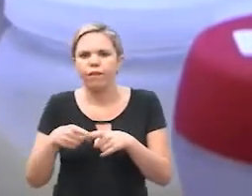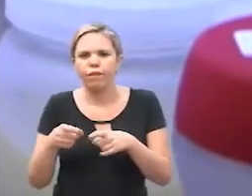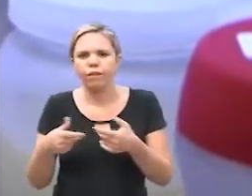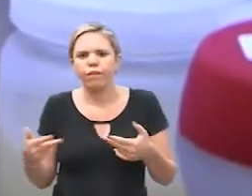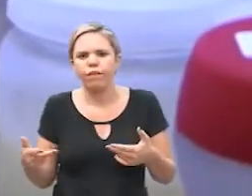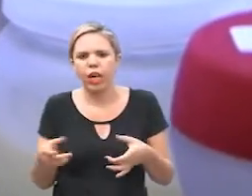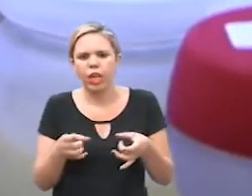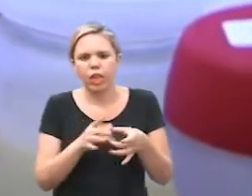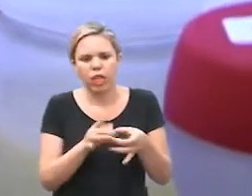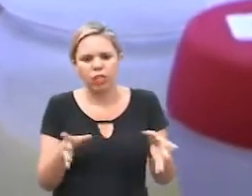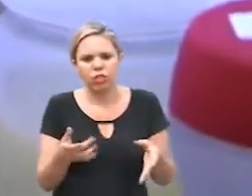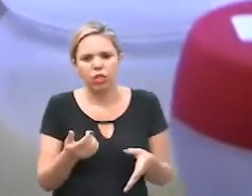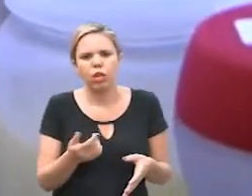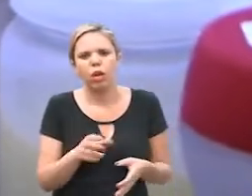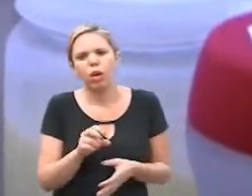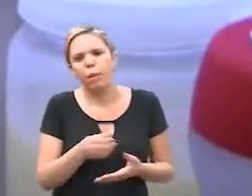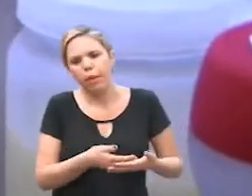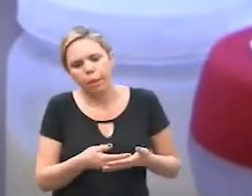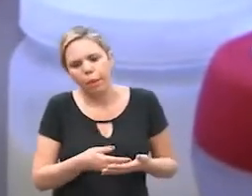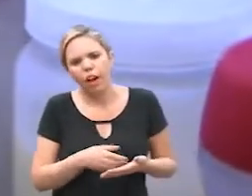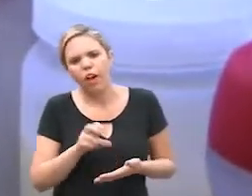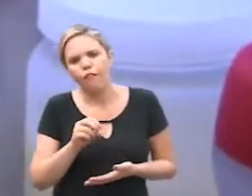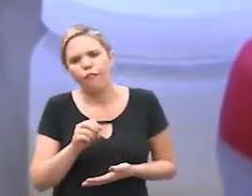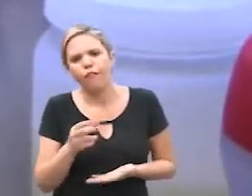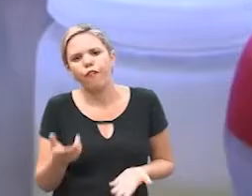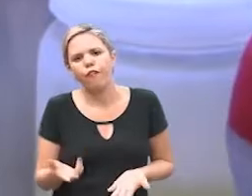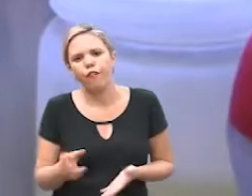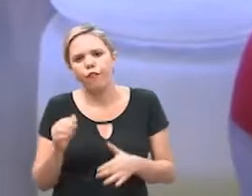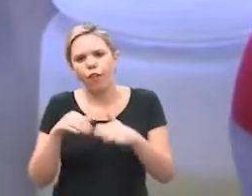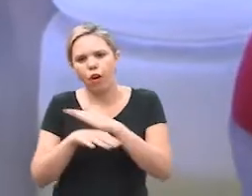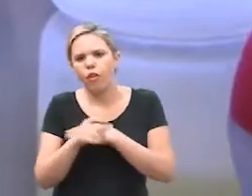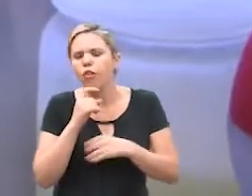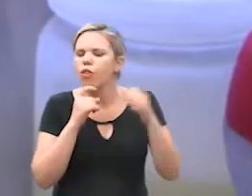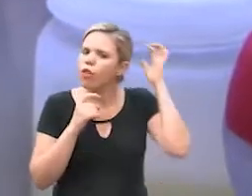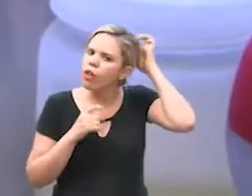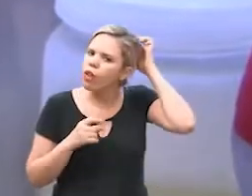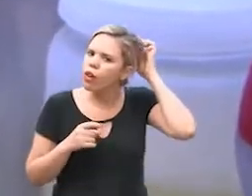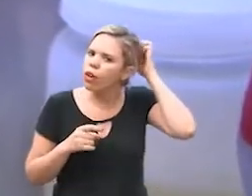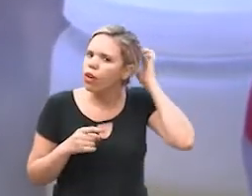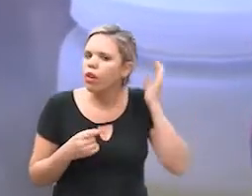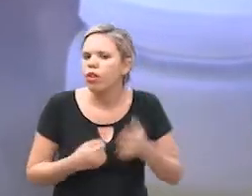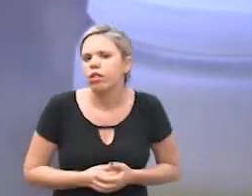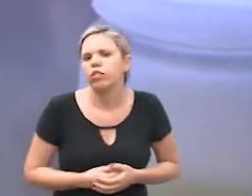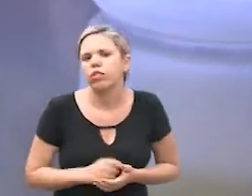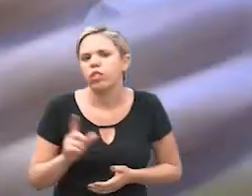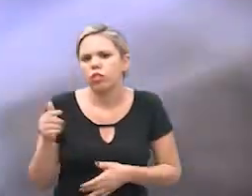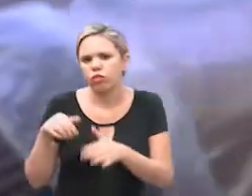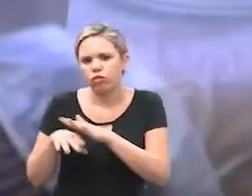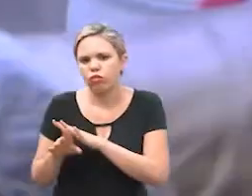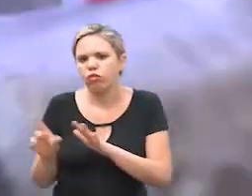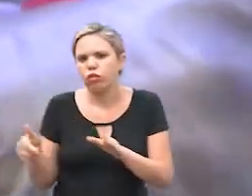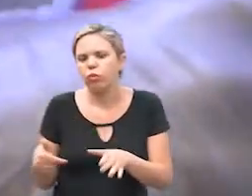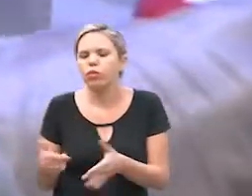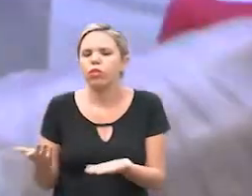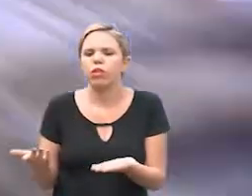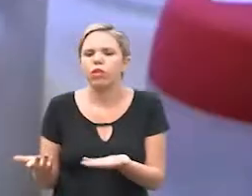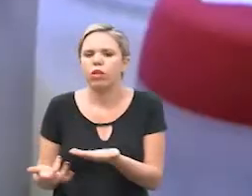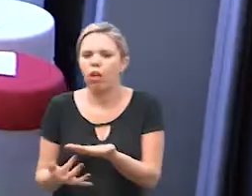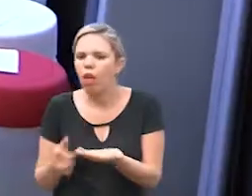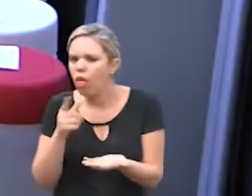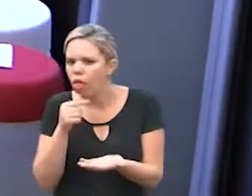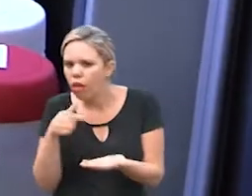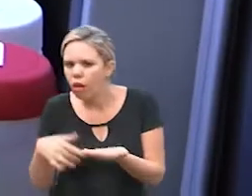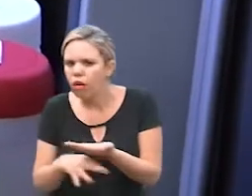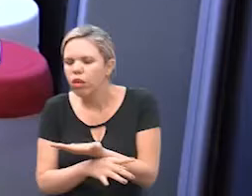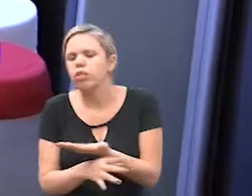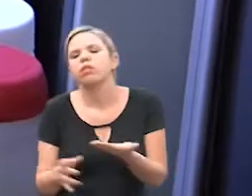alguma coisa, vai deixar o bebê com a avó, ela pode, né, armazenar no freezer, tirar, fazer o degelo em banho-maria e oferecer